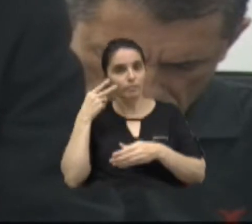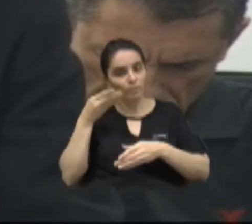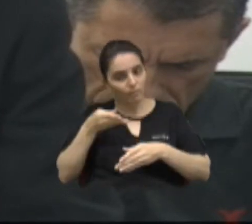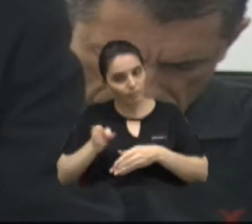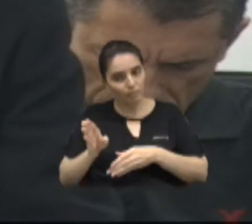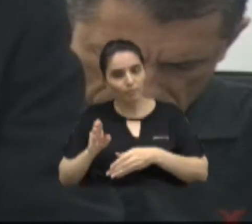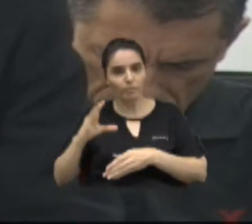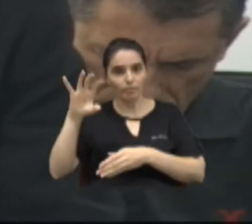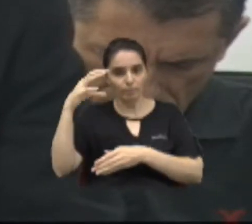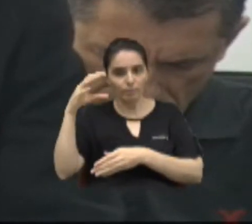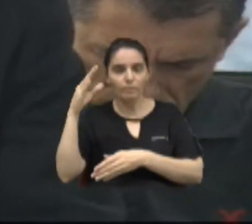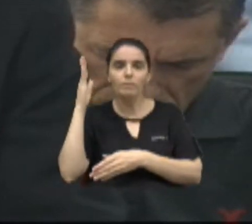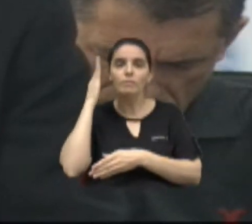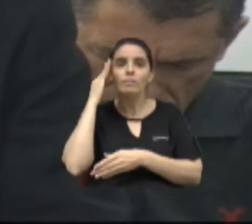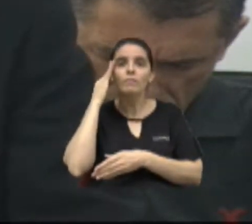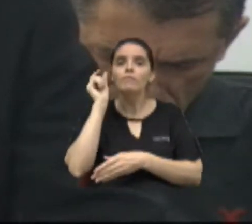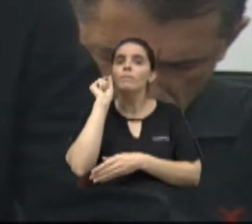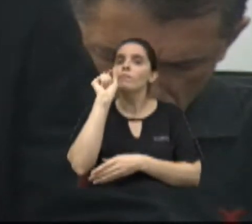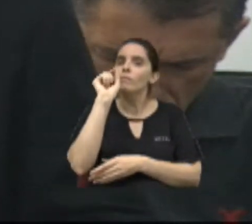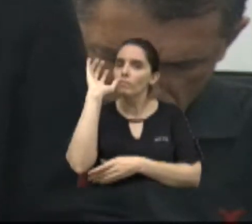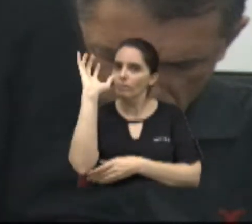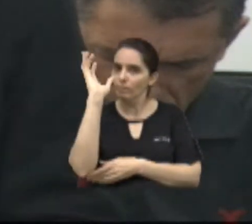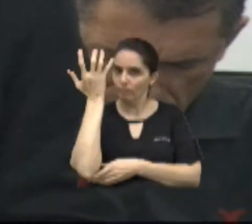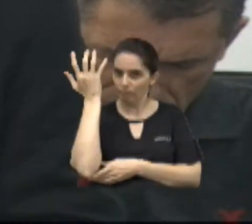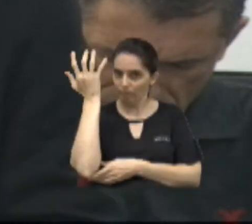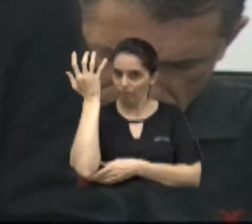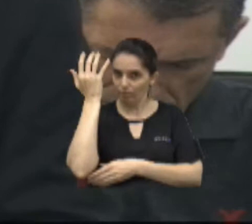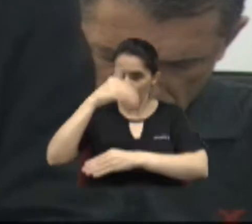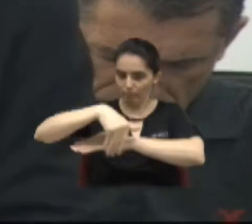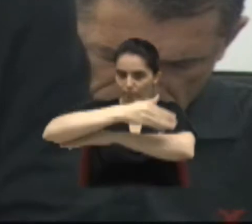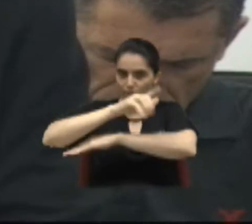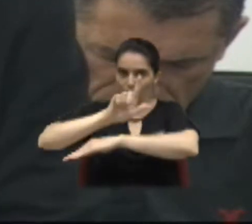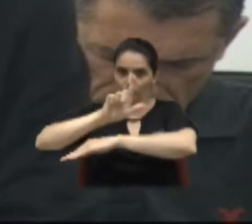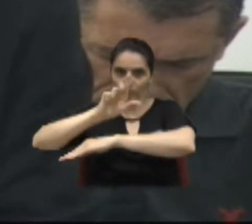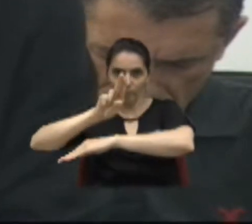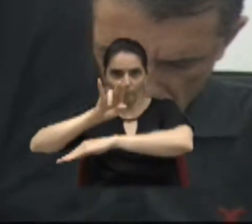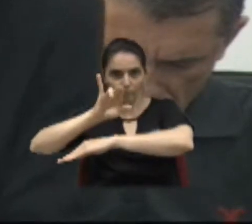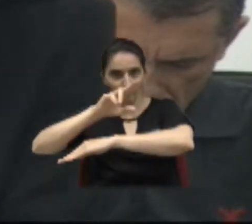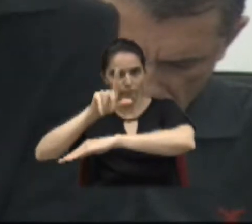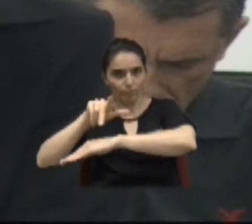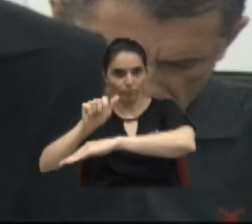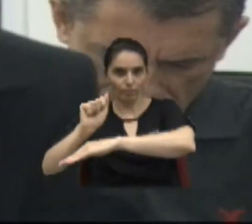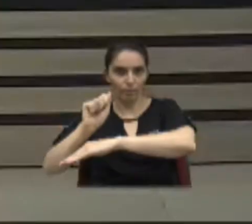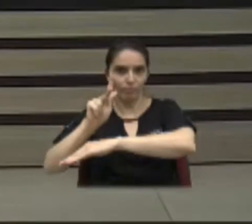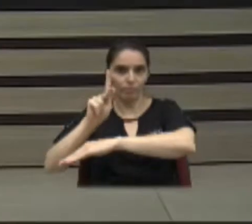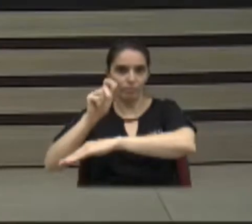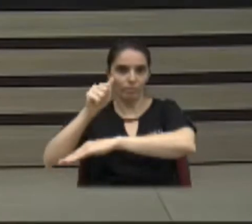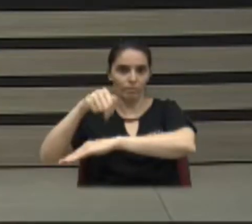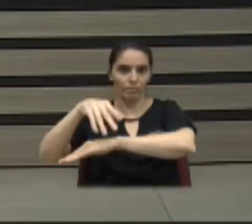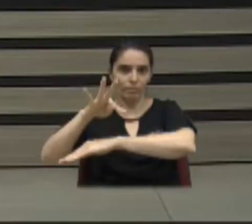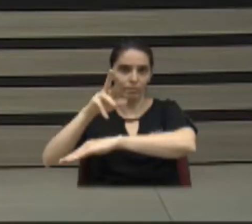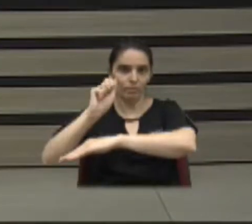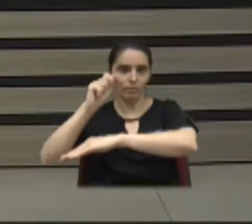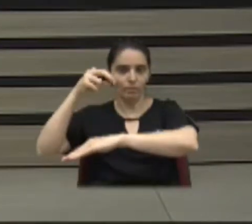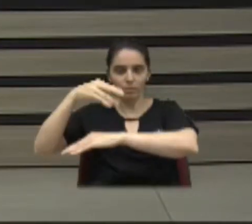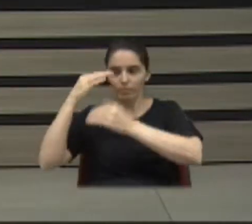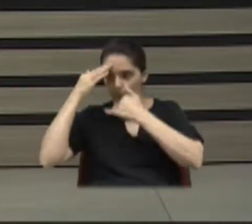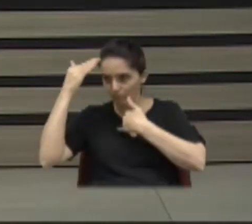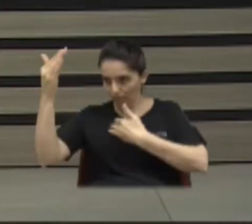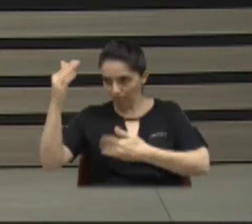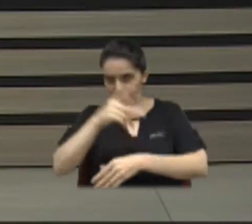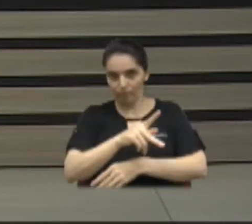acompanhar e verificar realmente de perto o que está acontecendo ali na Luiz Pântano. Obrigado, senhor presidente. Érica